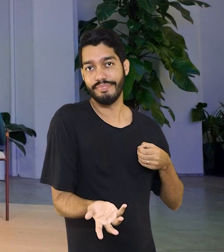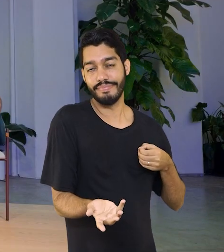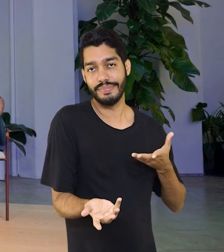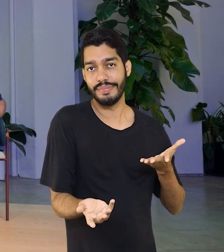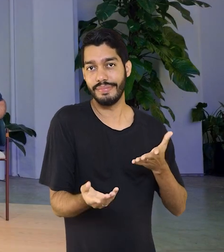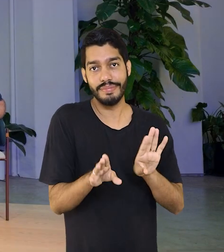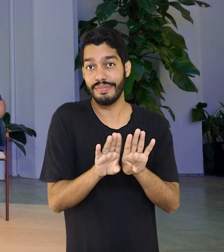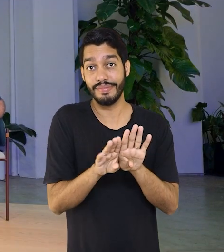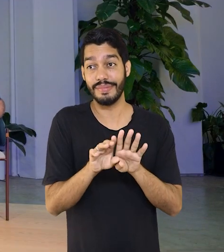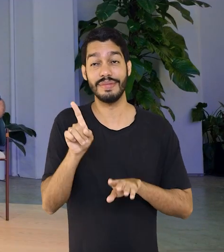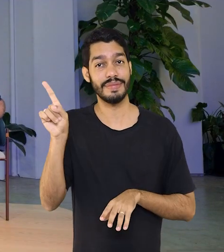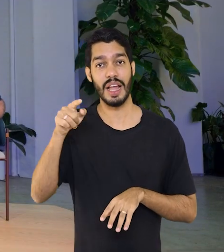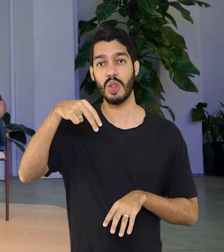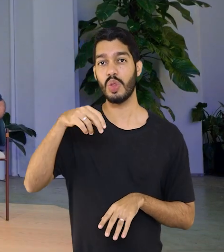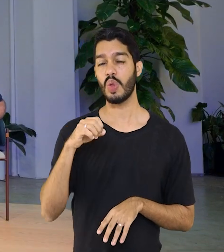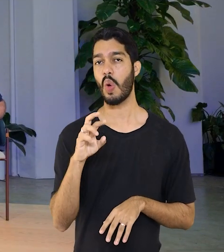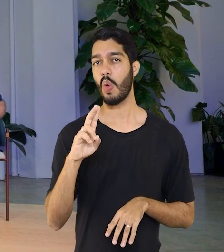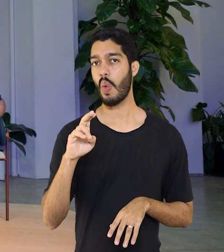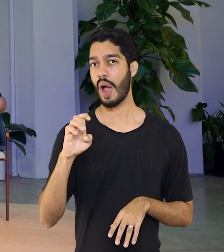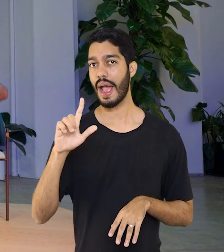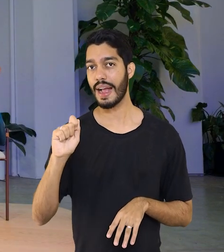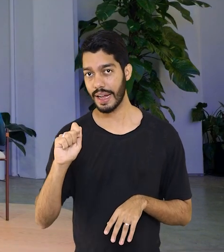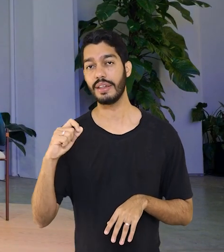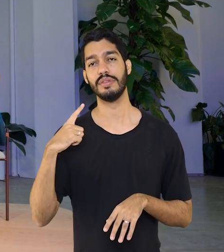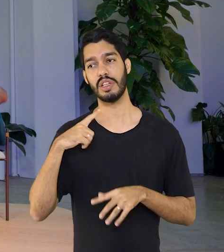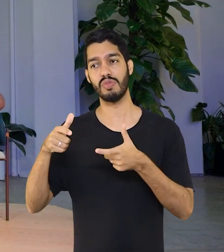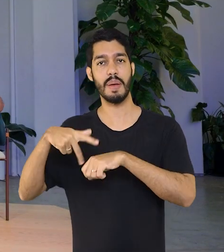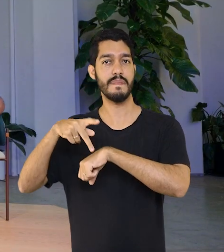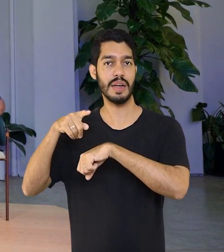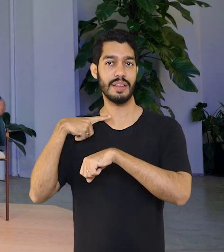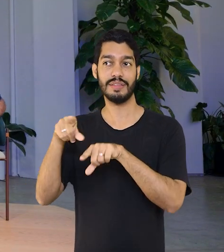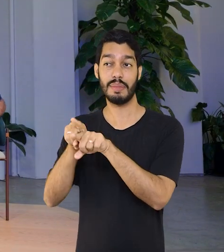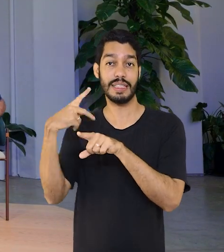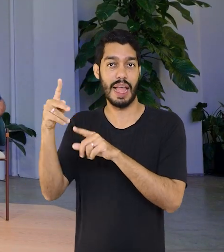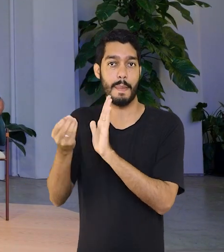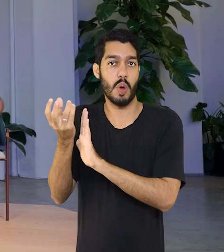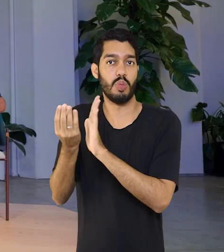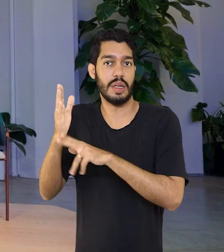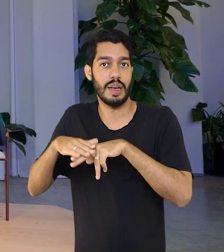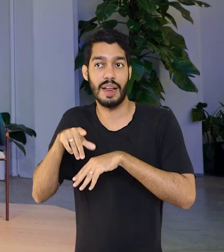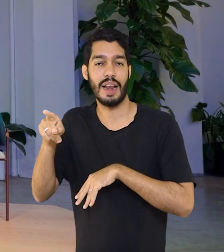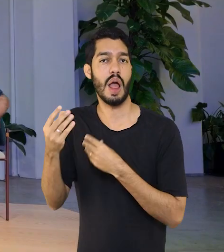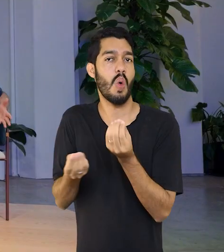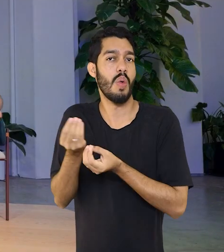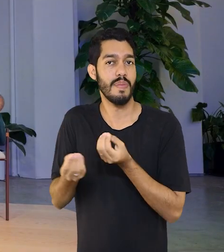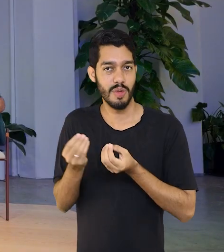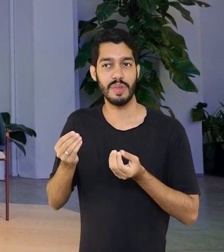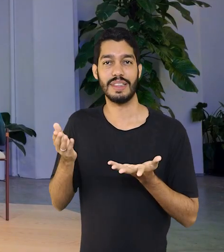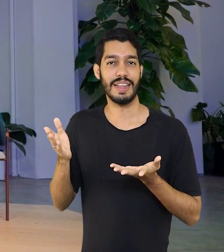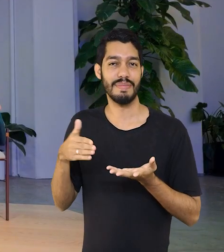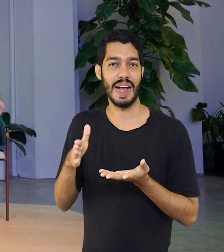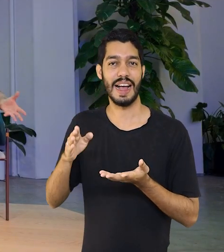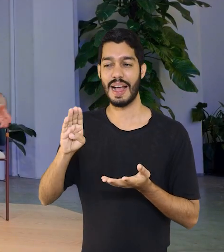existe mais. Não existe nem para a produção de bacalhau na Noruega, mas eu gastaria uns 2 minutos para explicar isso. Quando tascaram as ovas